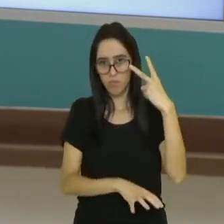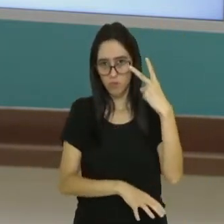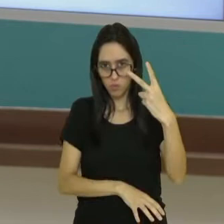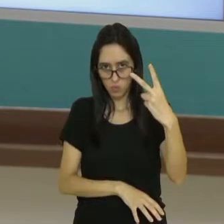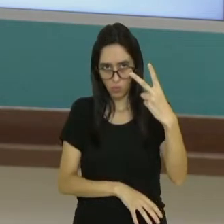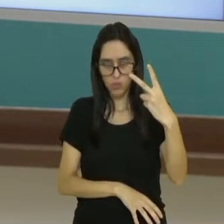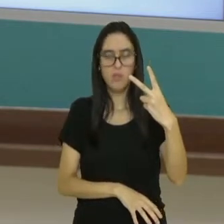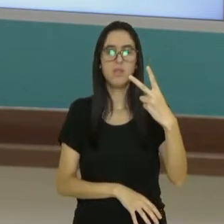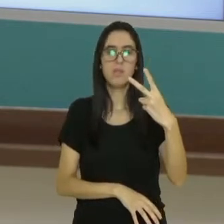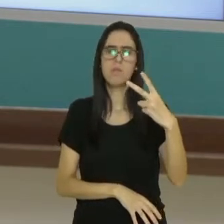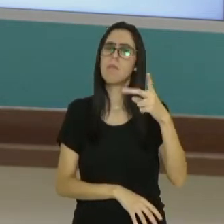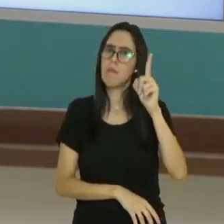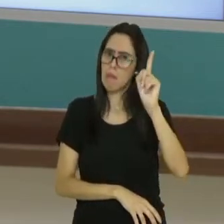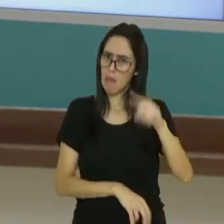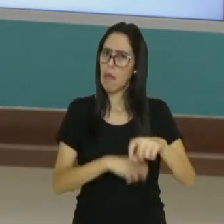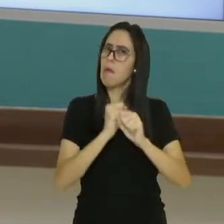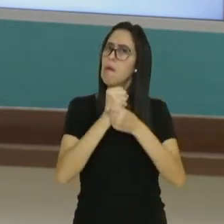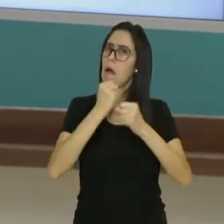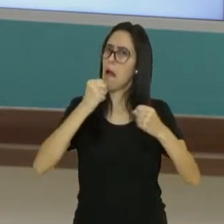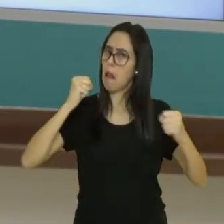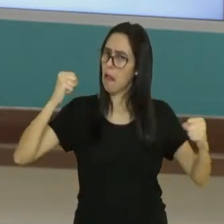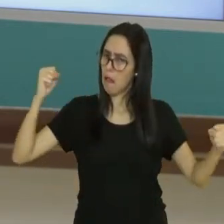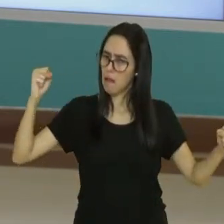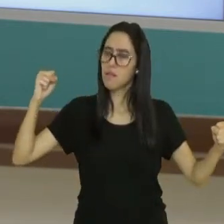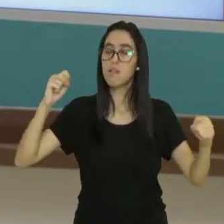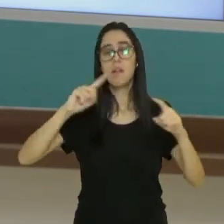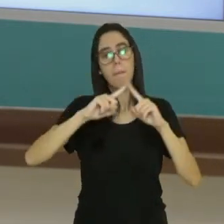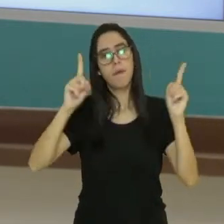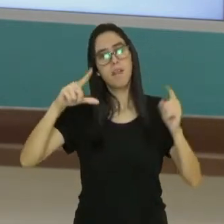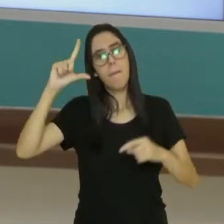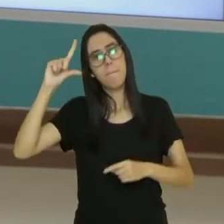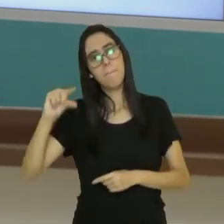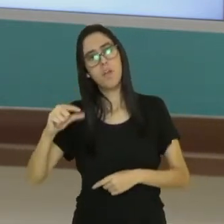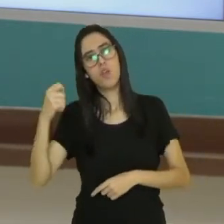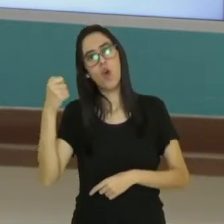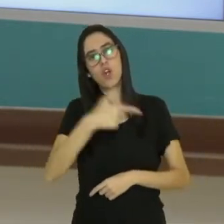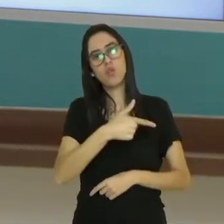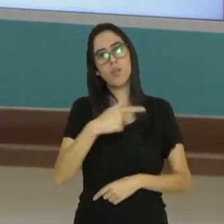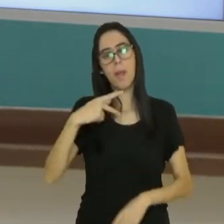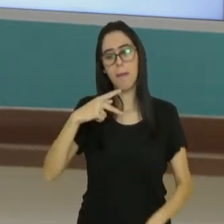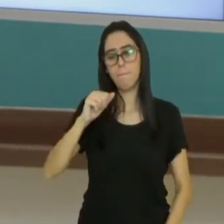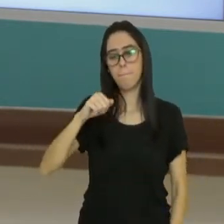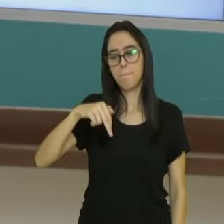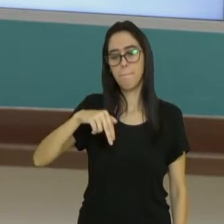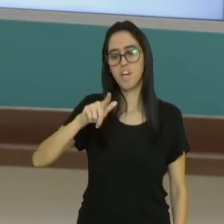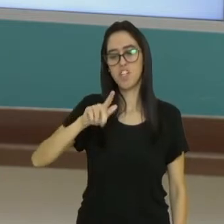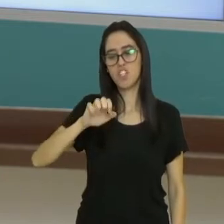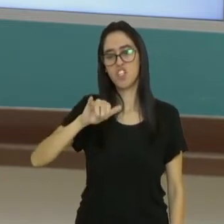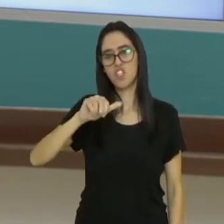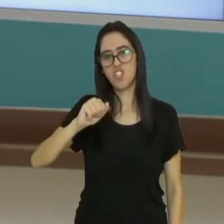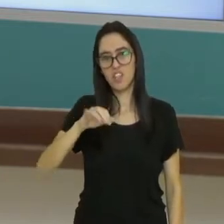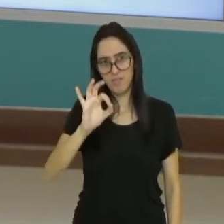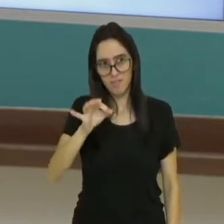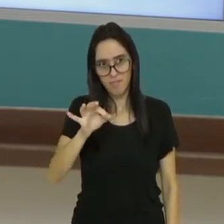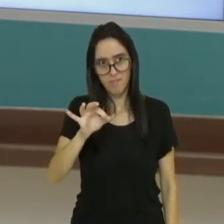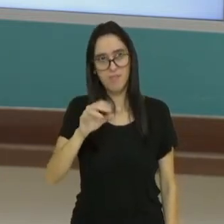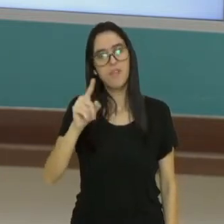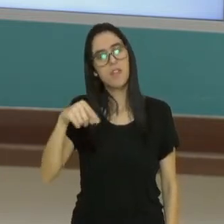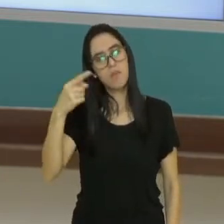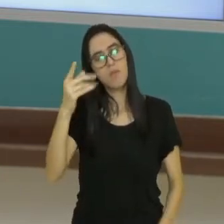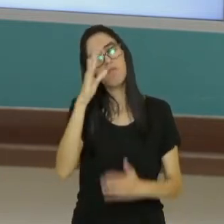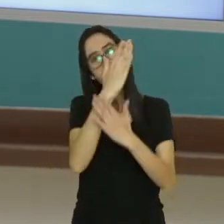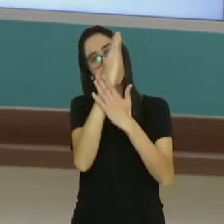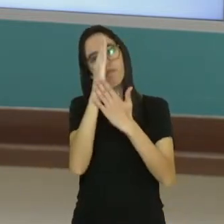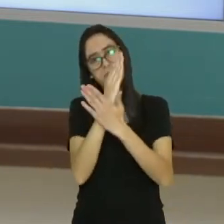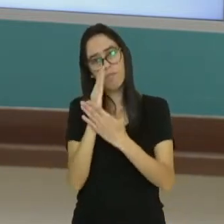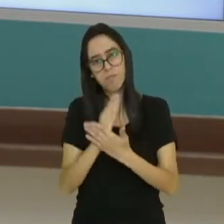são grandes continentes, mas menores do que a Pangeia, né, que foi fragmentada ou dividida